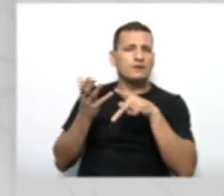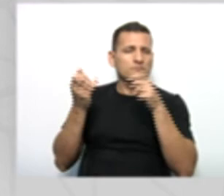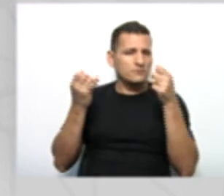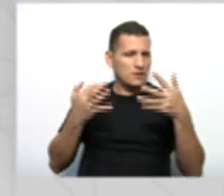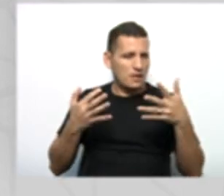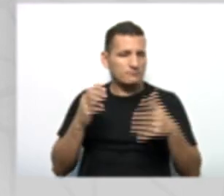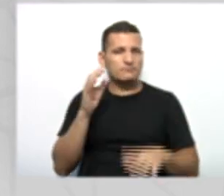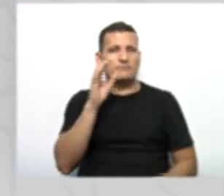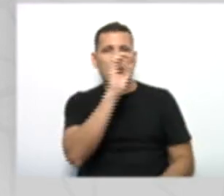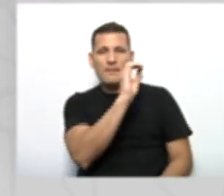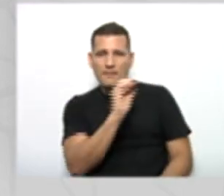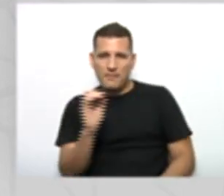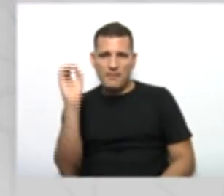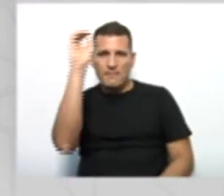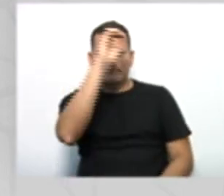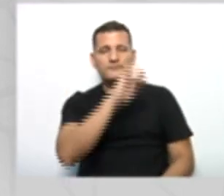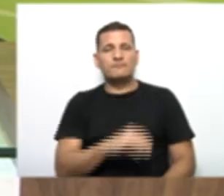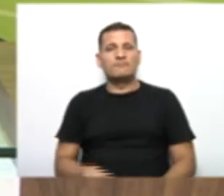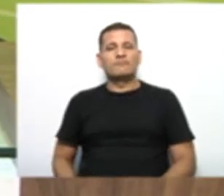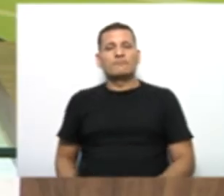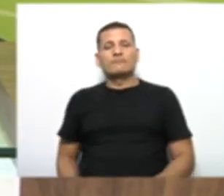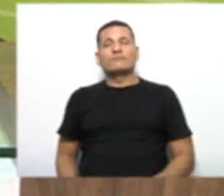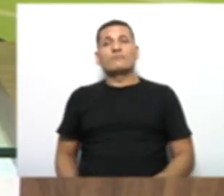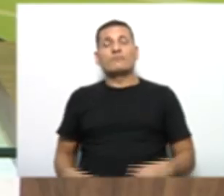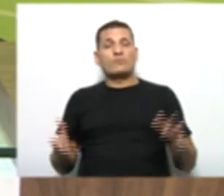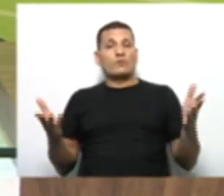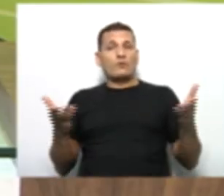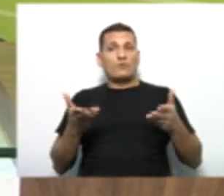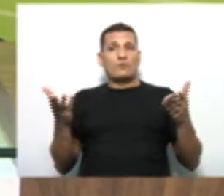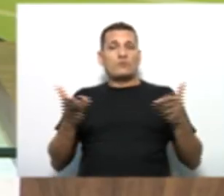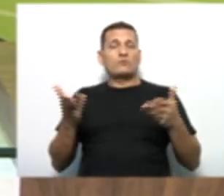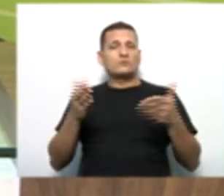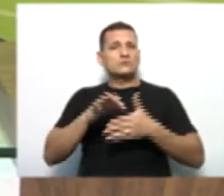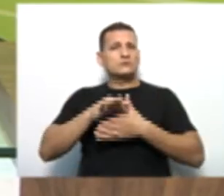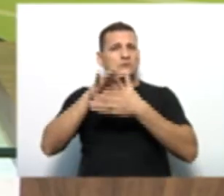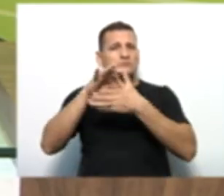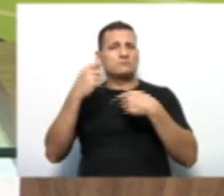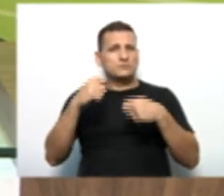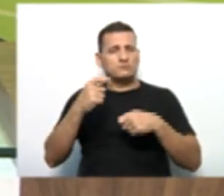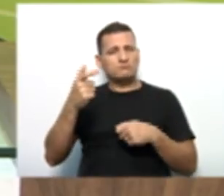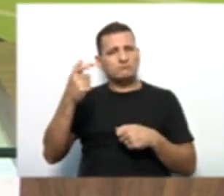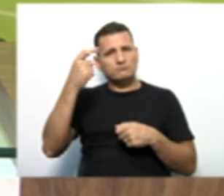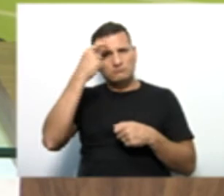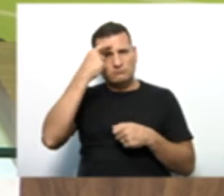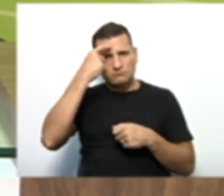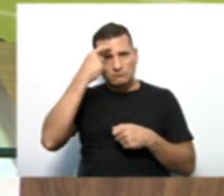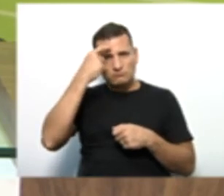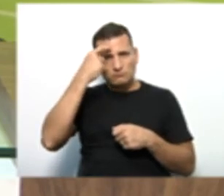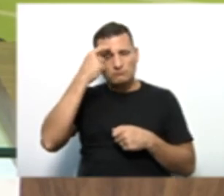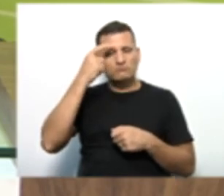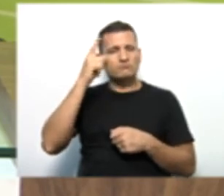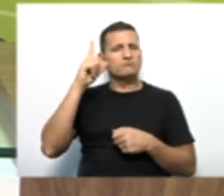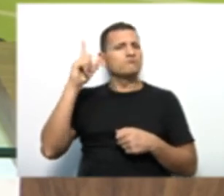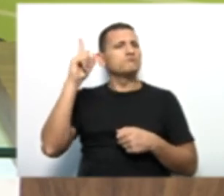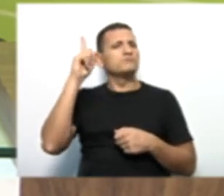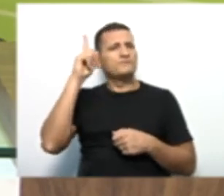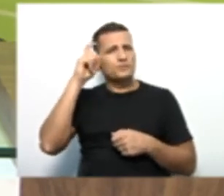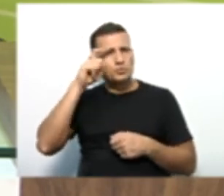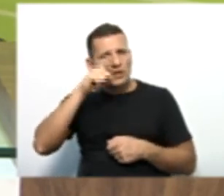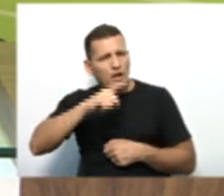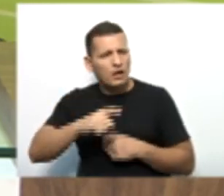professor? O líder hoje, né, em qualquer organização, ele tem que ter consciência das dificuldades que existem e